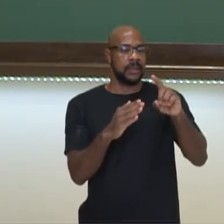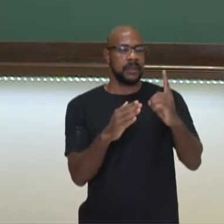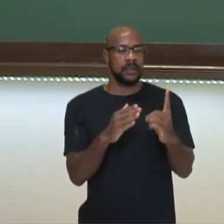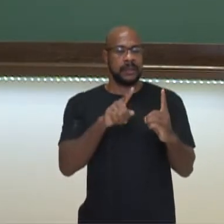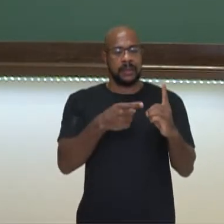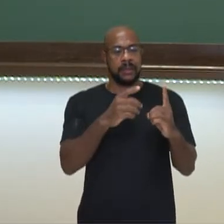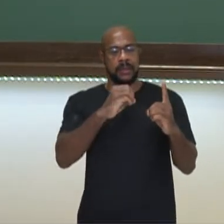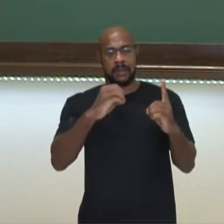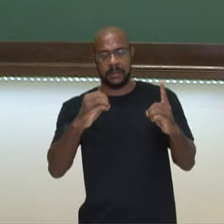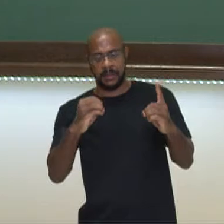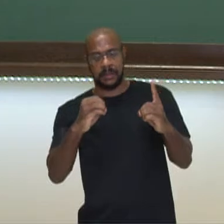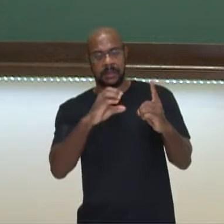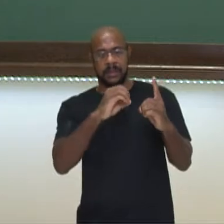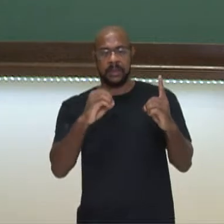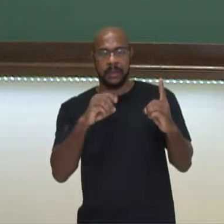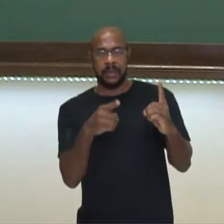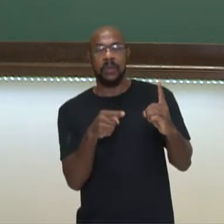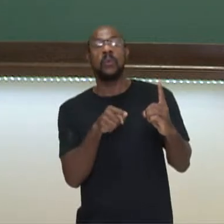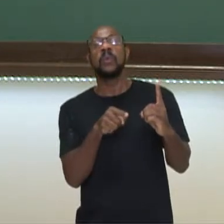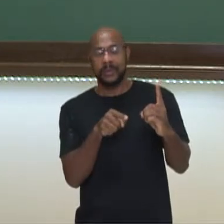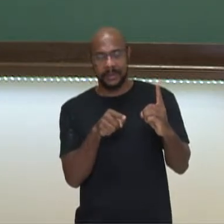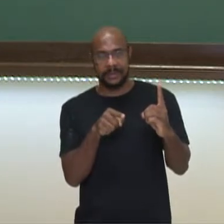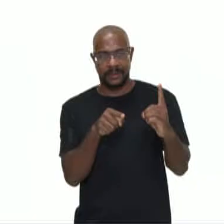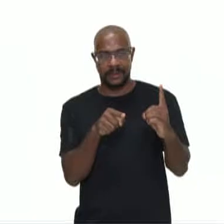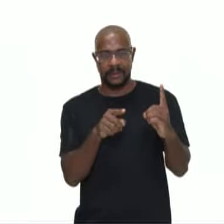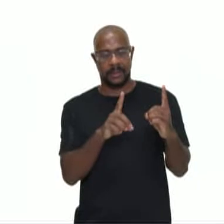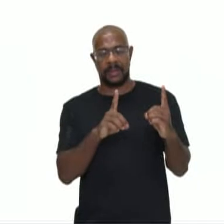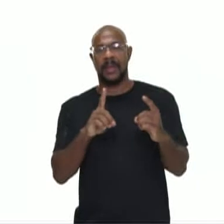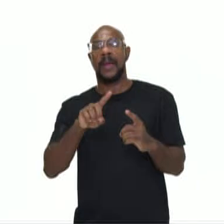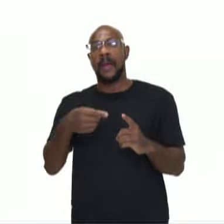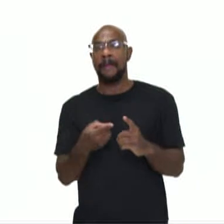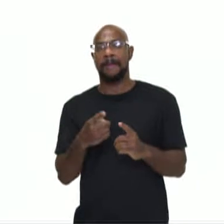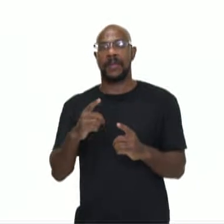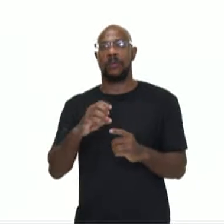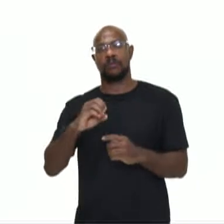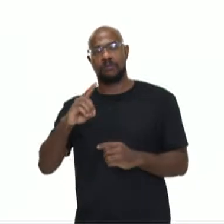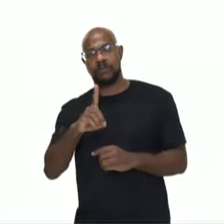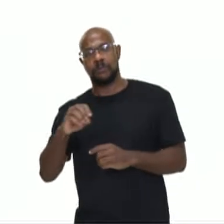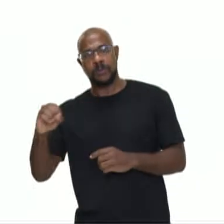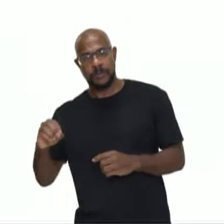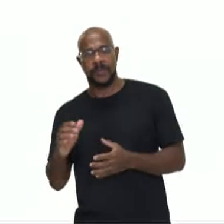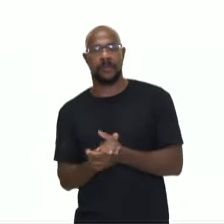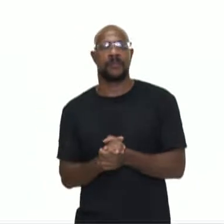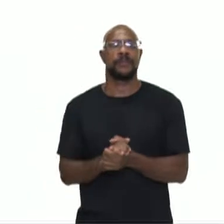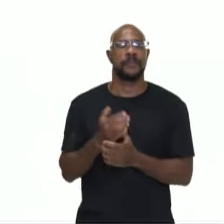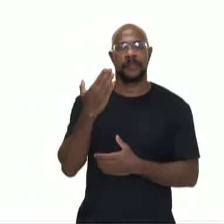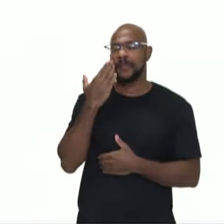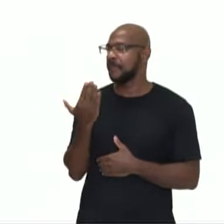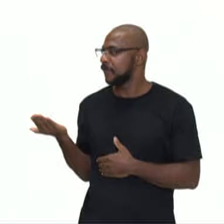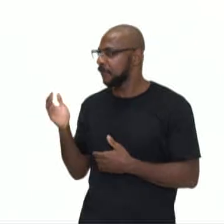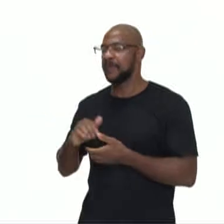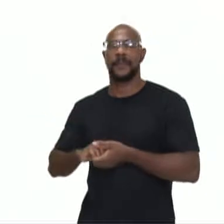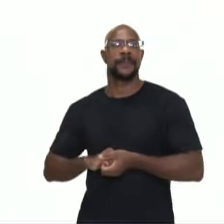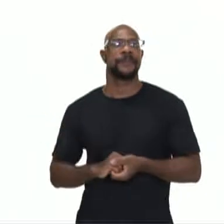vírgula, o 1000. E assim por diante, tá bom? Se der para simplificar, simplifique. Olha o exemplo que eu deixei para